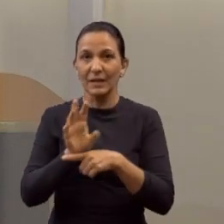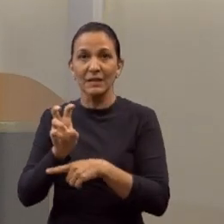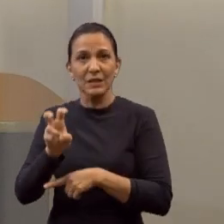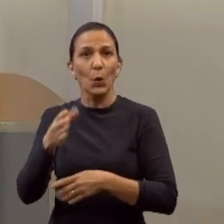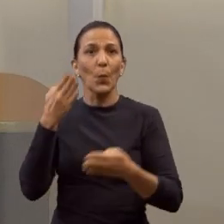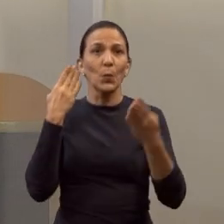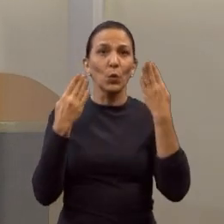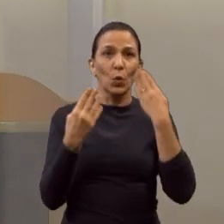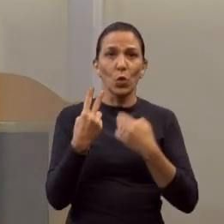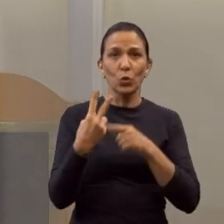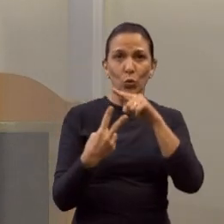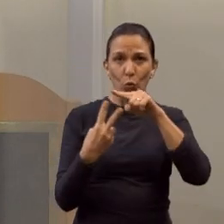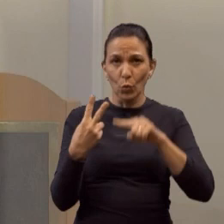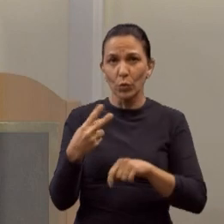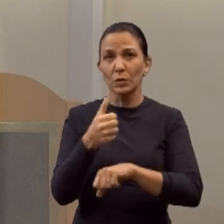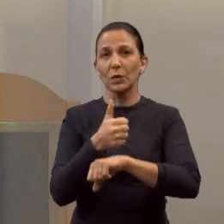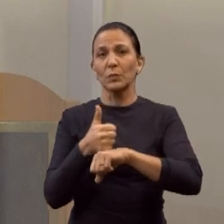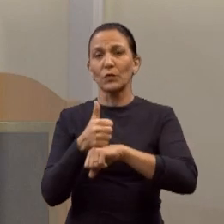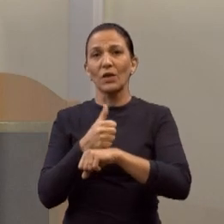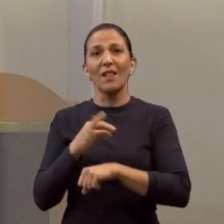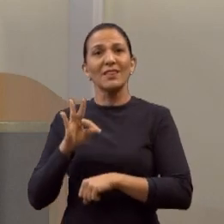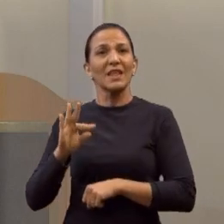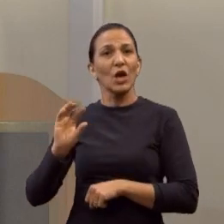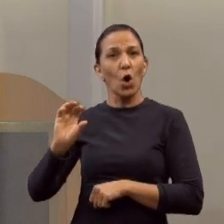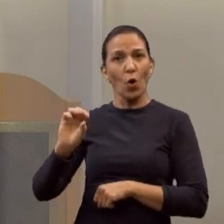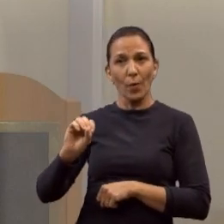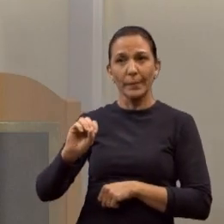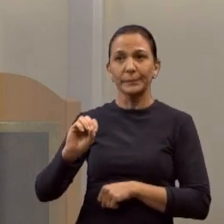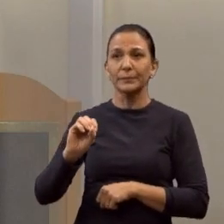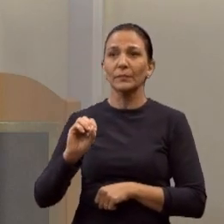5 psicólogas, 2 profissionais de terapia